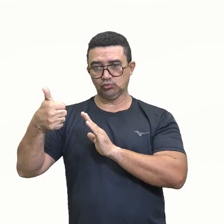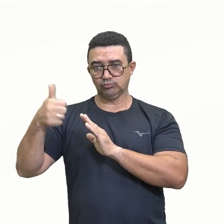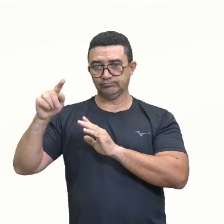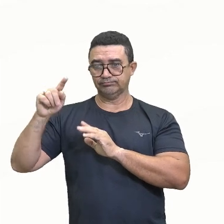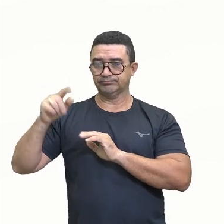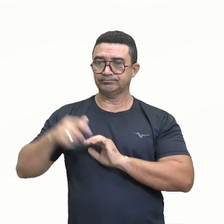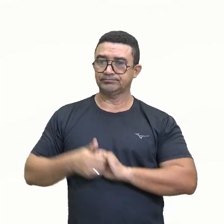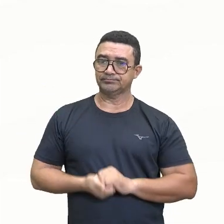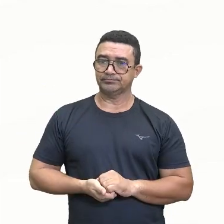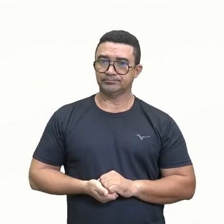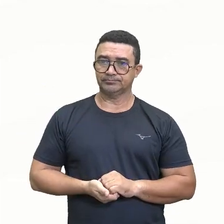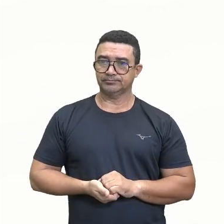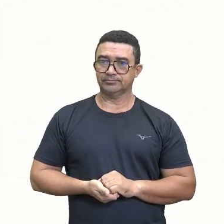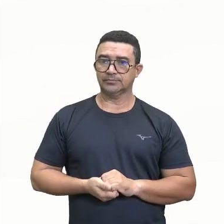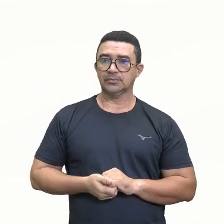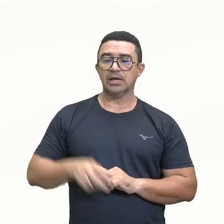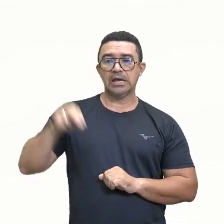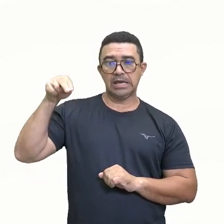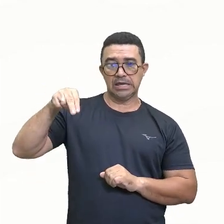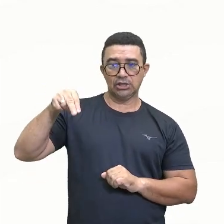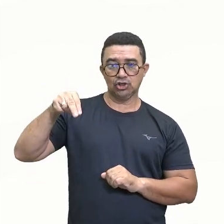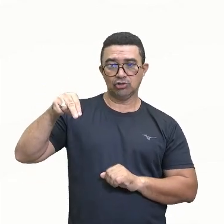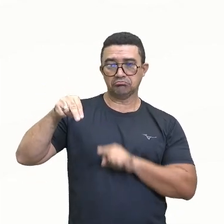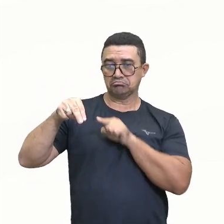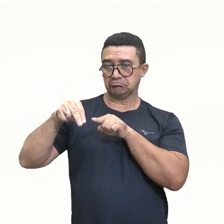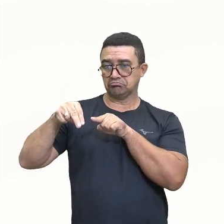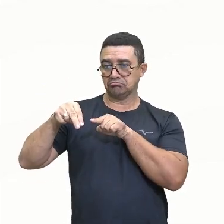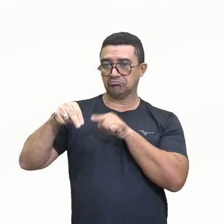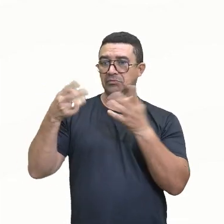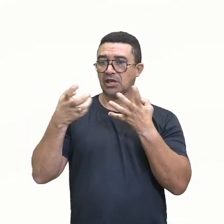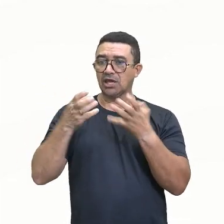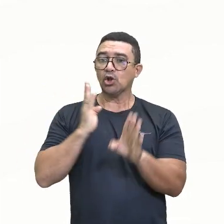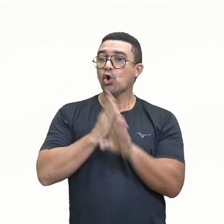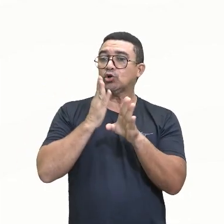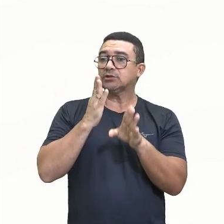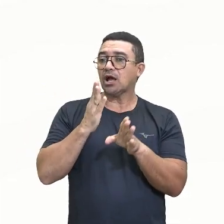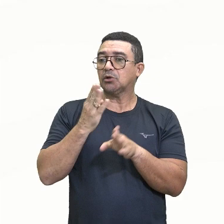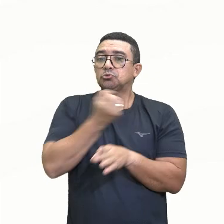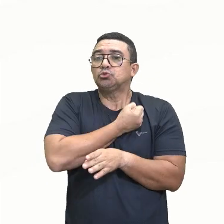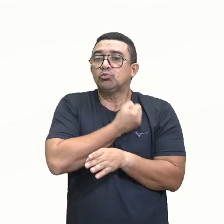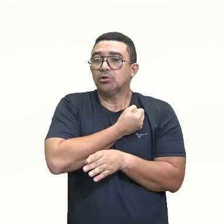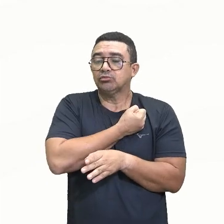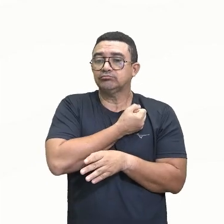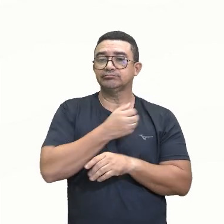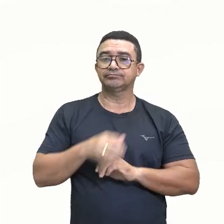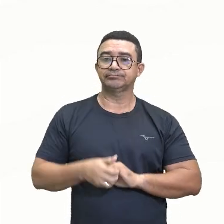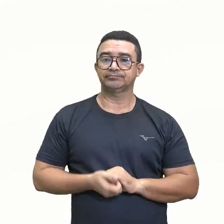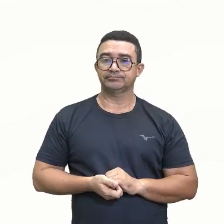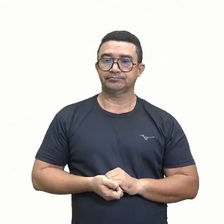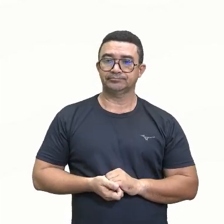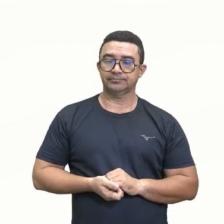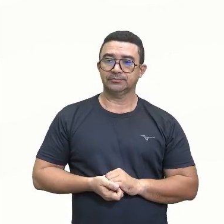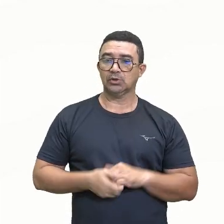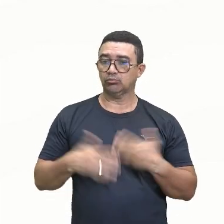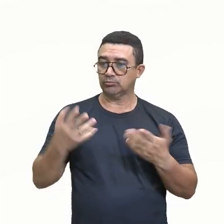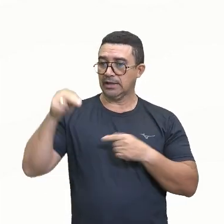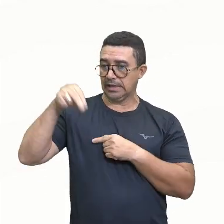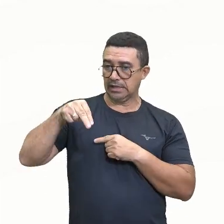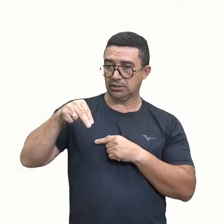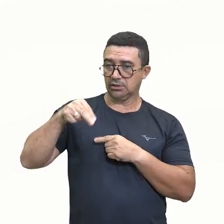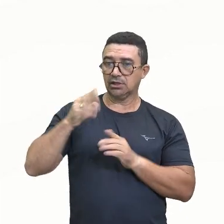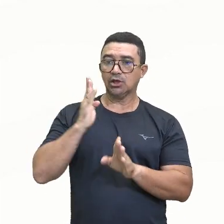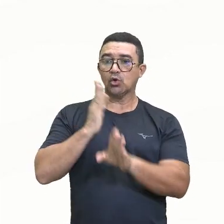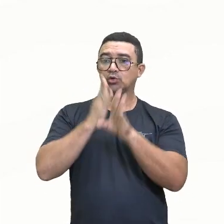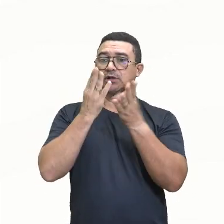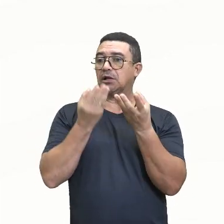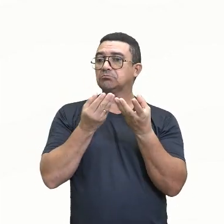que o n é o termo que você quer encontrar. Eu quero encontrar o 30º termo, então no lugar do n, você vai colocar